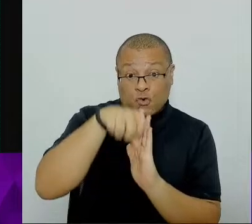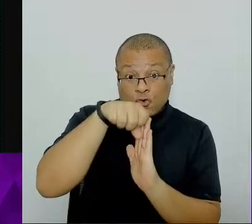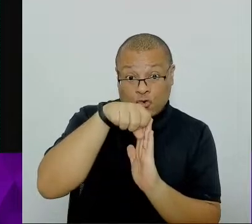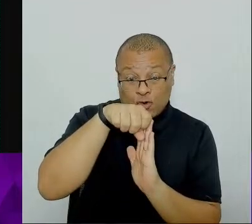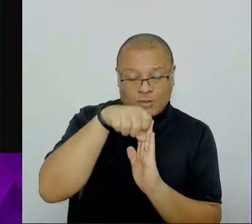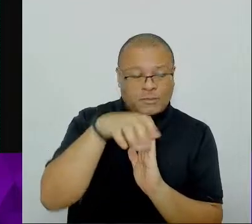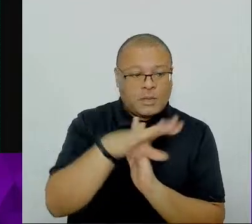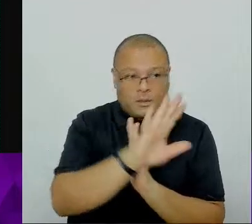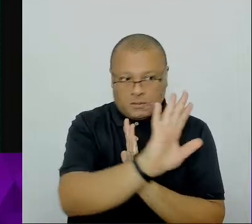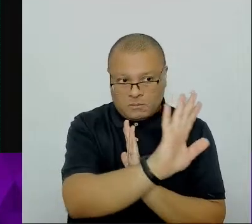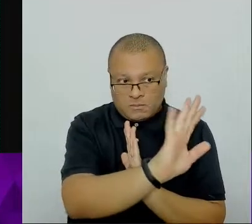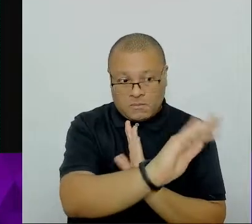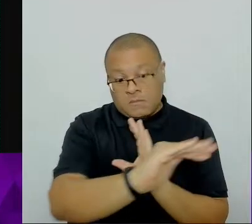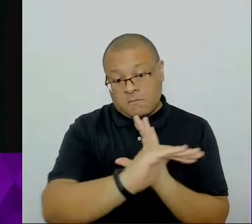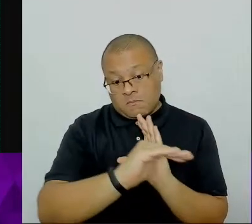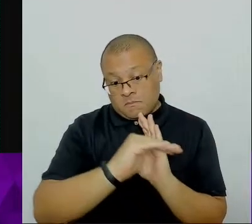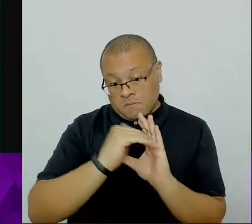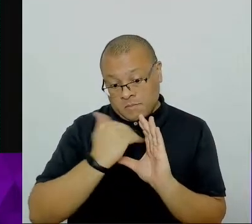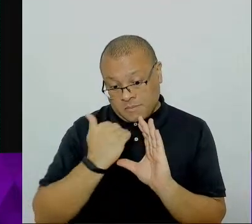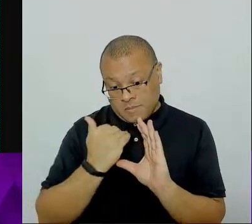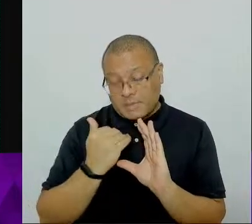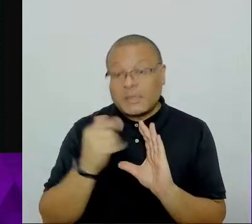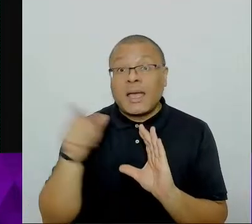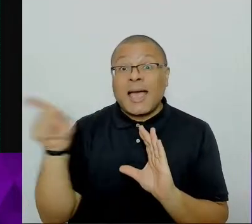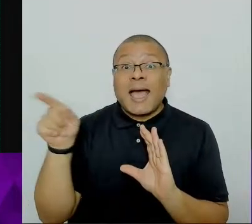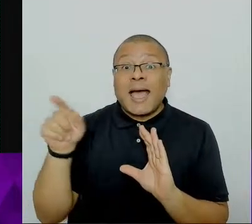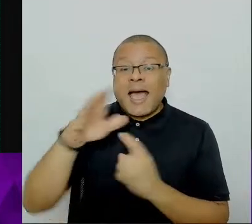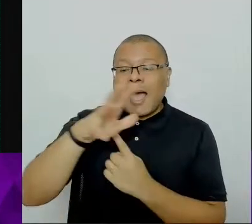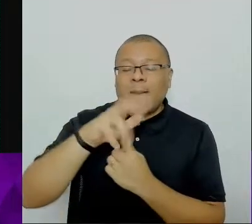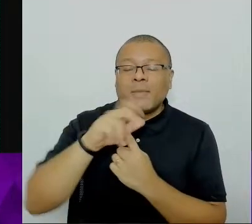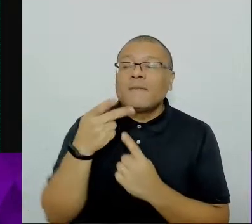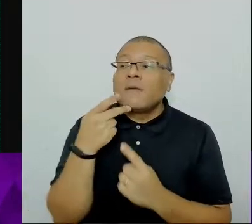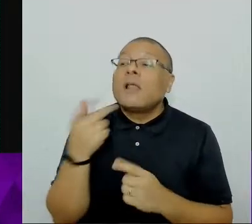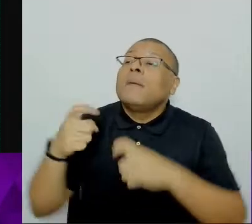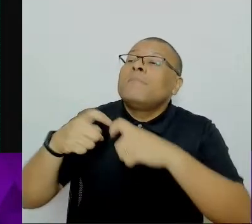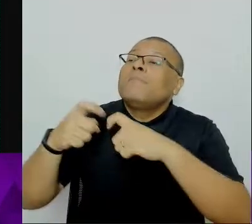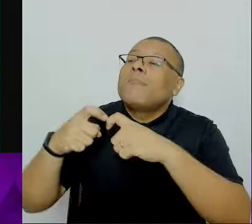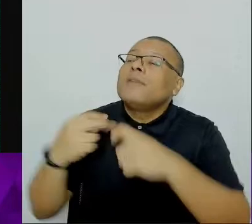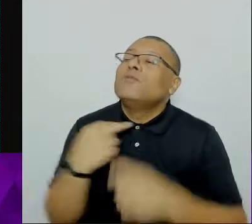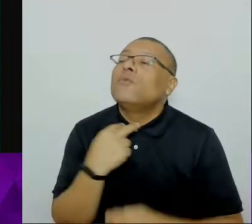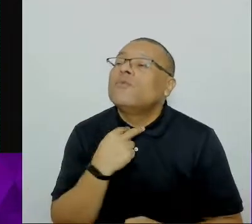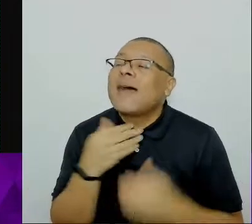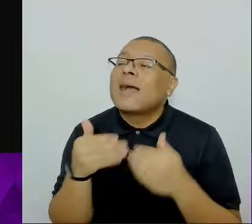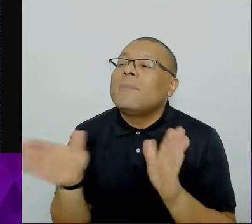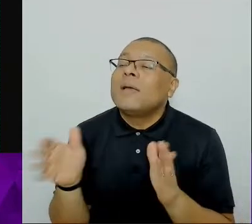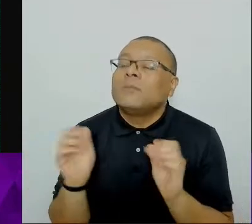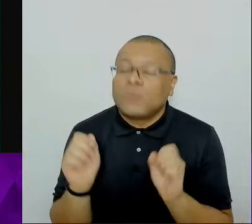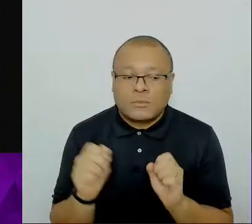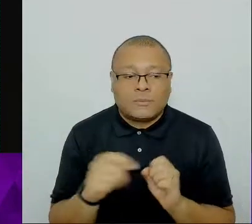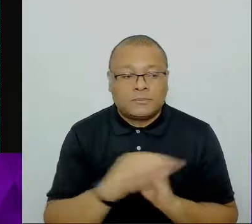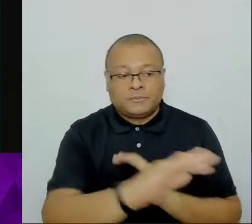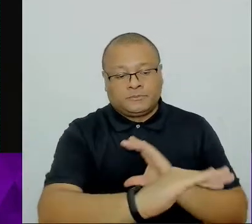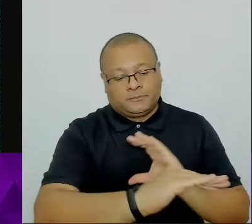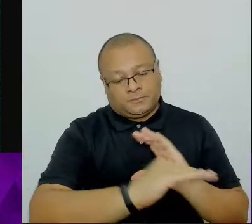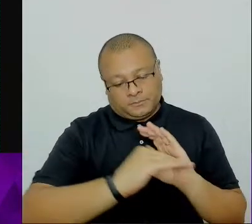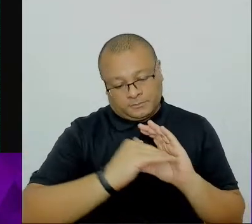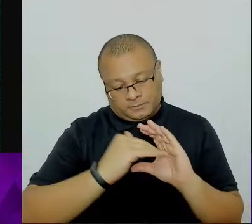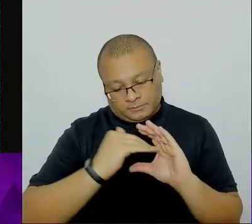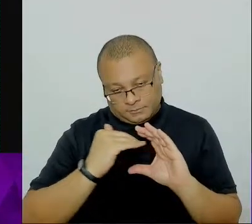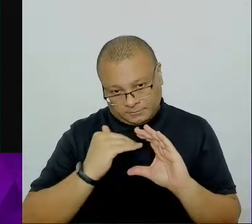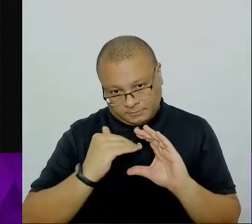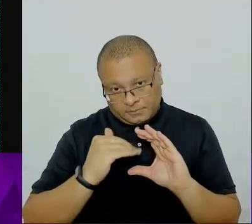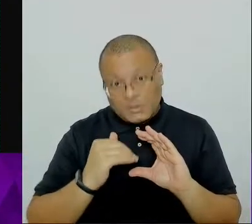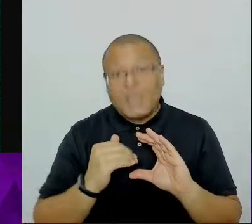disponíveis. Você envia para a API e a API responde para você. Se você quiser marcar uma consulta com esse médico, você teria que ter um outro envelope XML